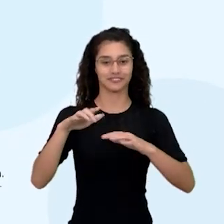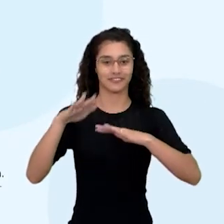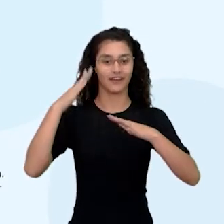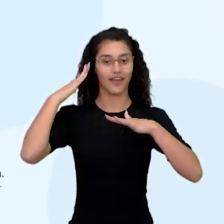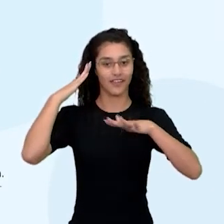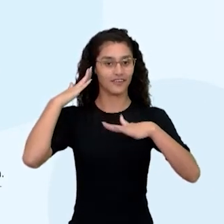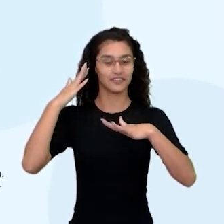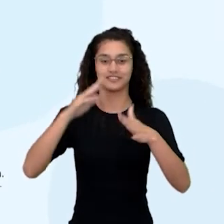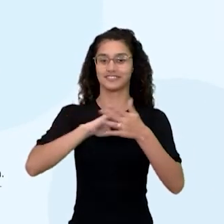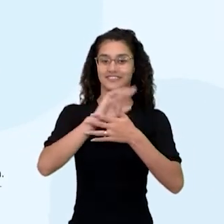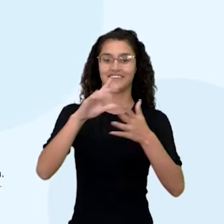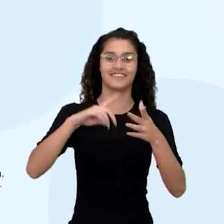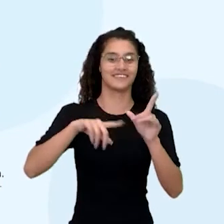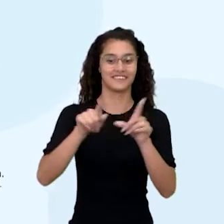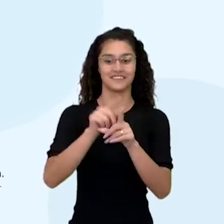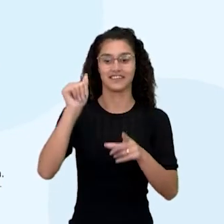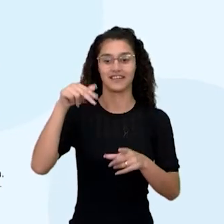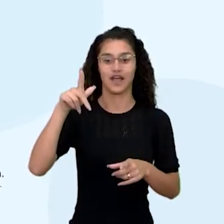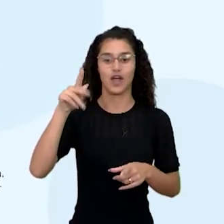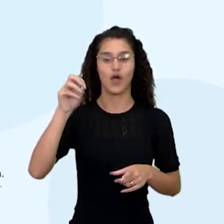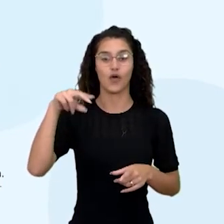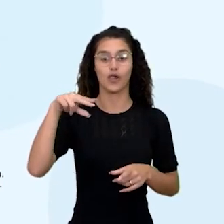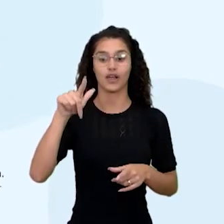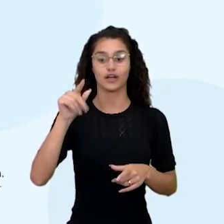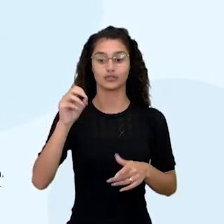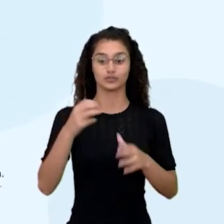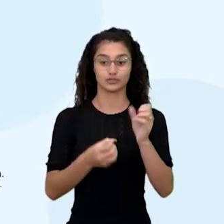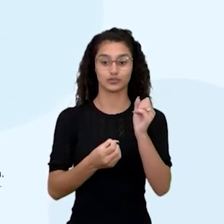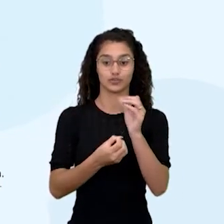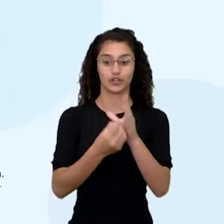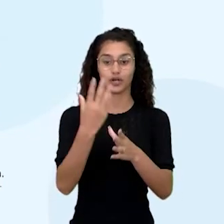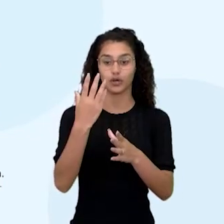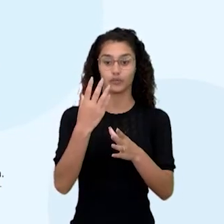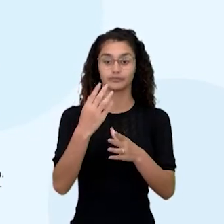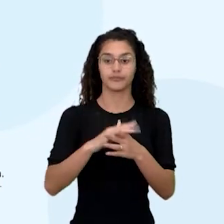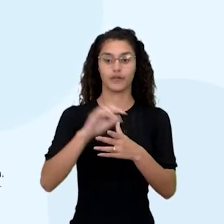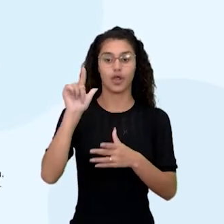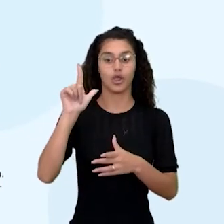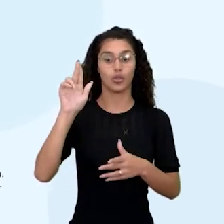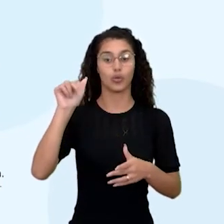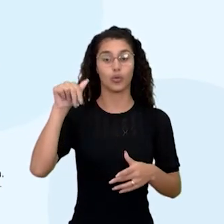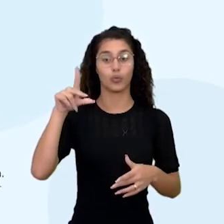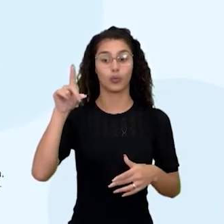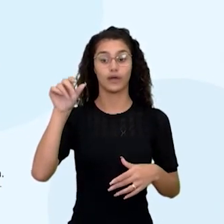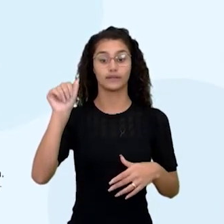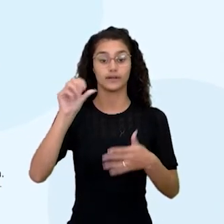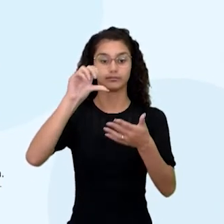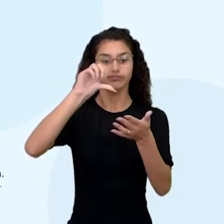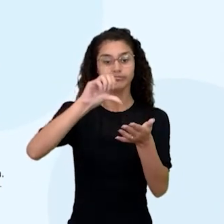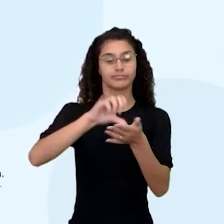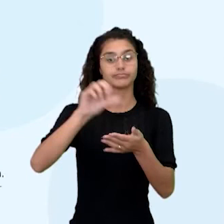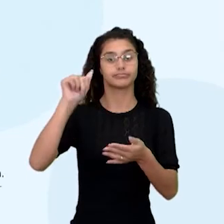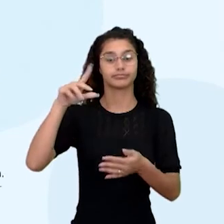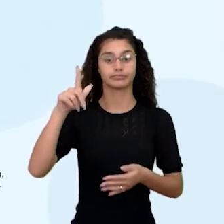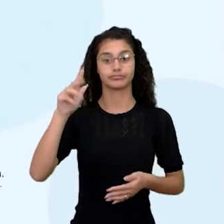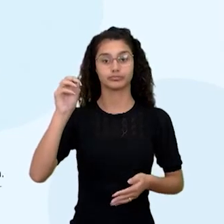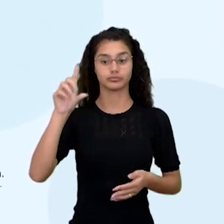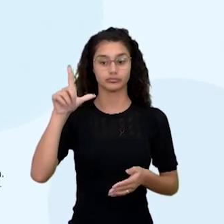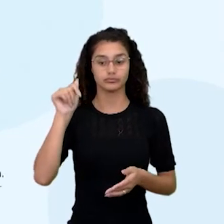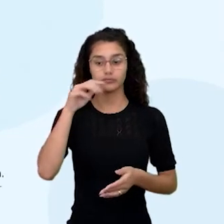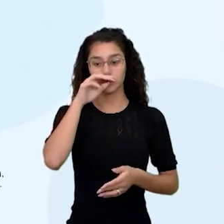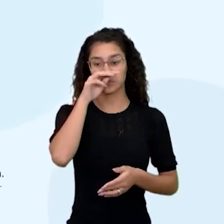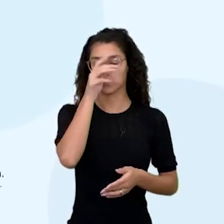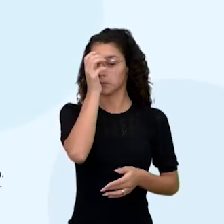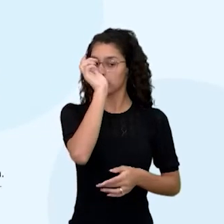ritmos tradicionais angolanos. Então, surgiu em Luanda, capital de Angola, e o kuduro é uma dança, é